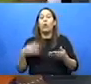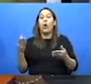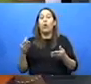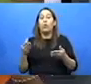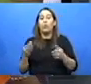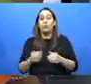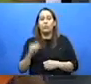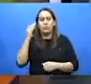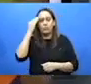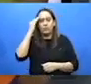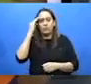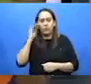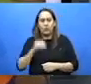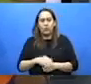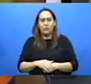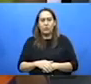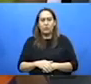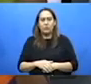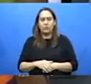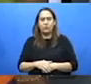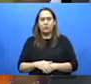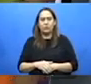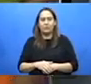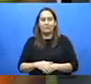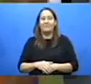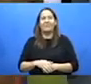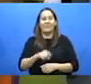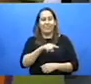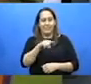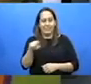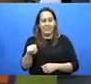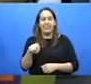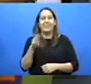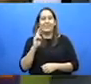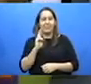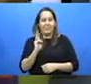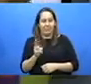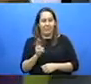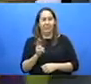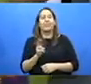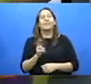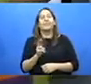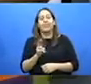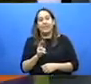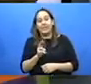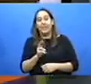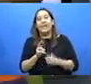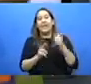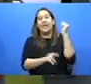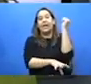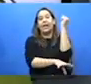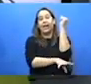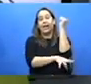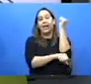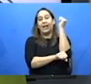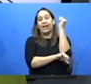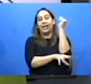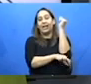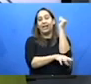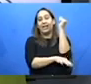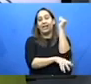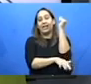solo? Pensou? Já viu? Já responderam, né? É isso mesmo. Quem respondeu?